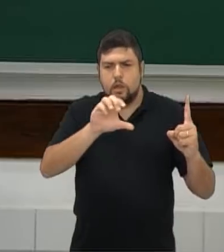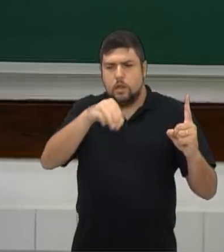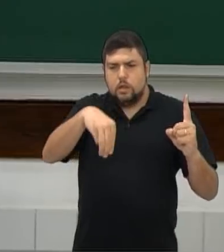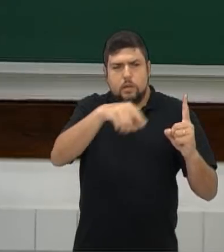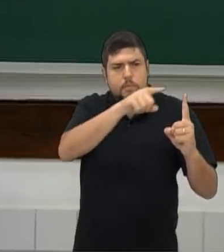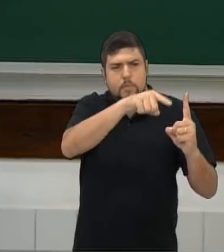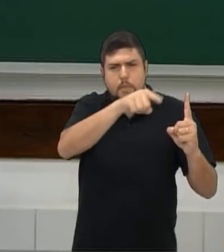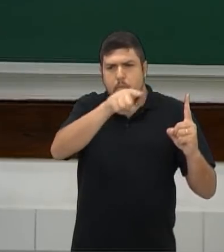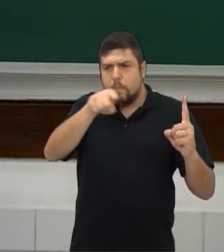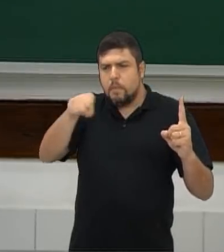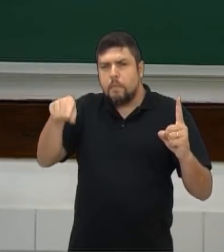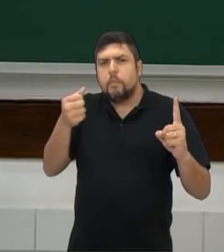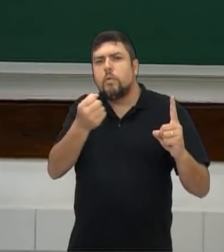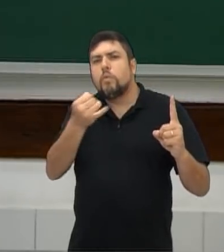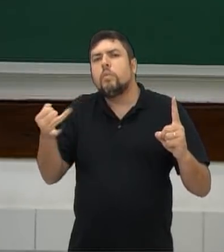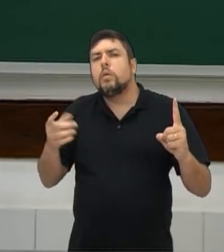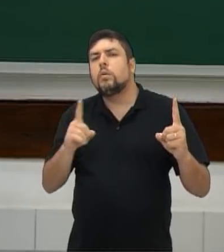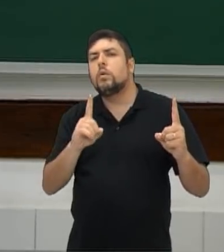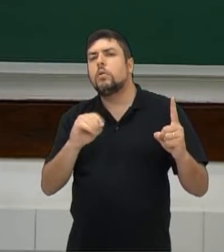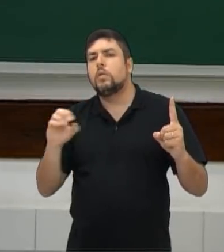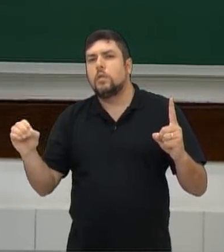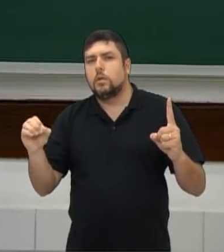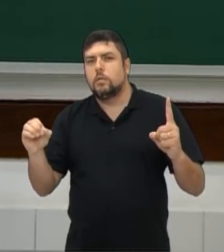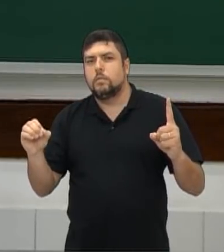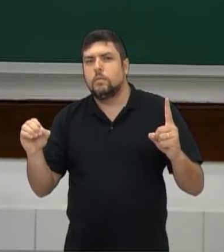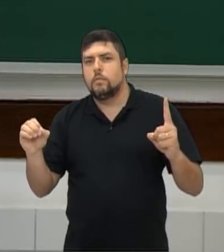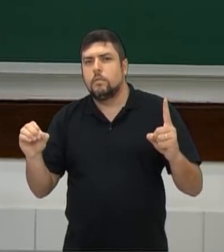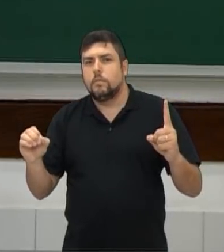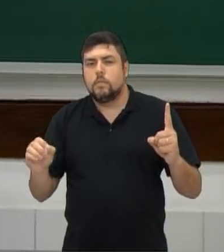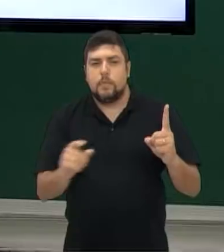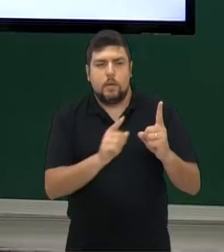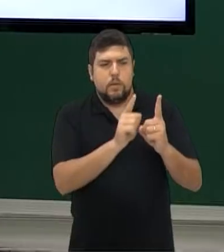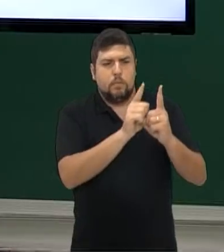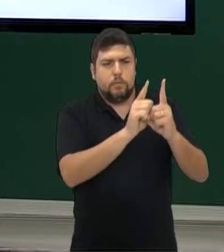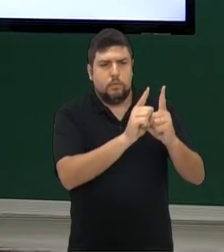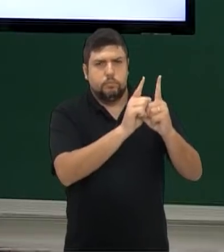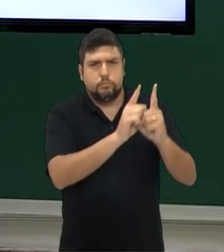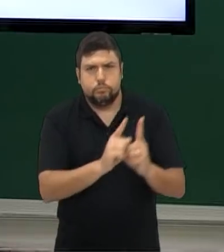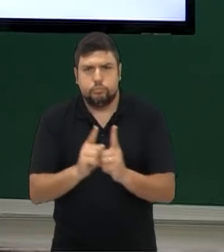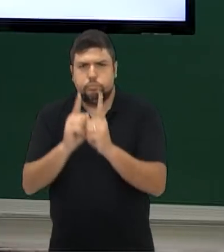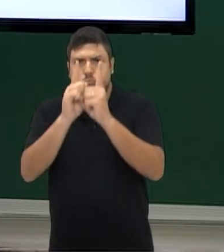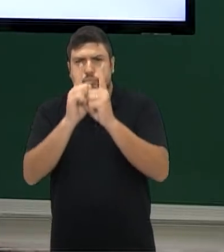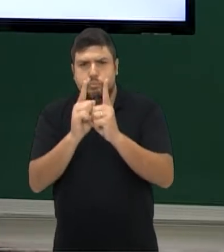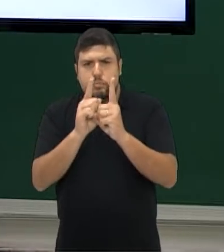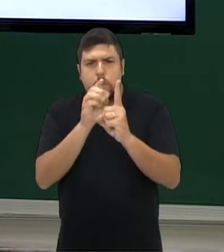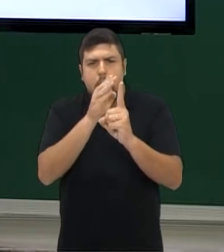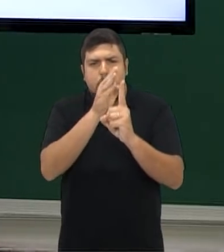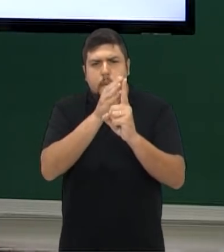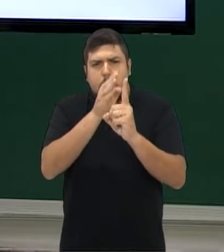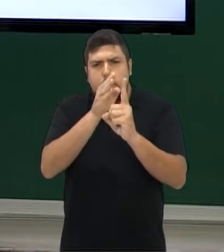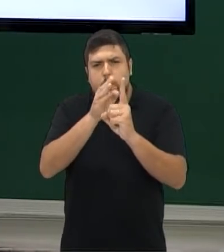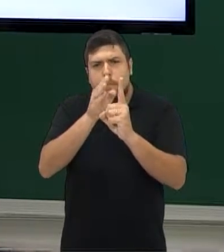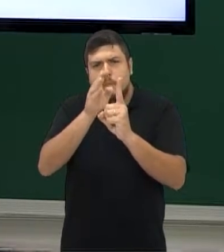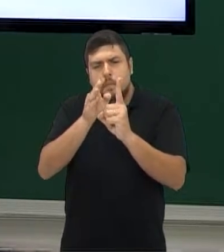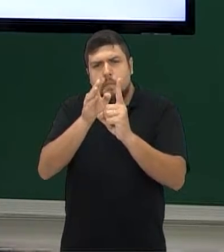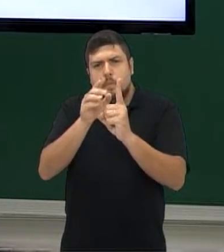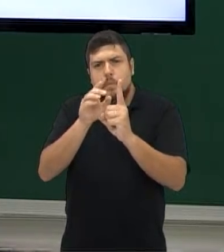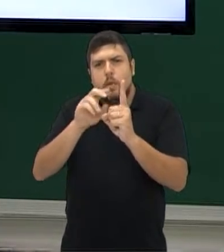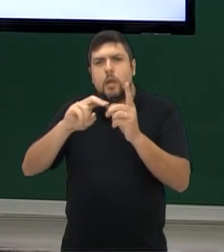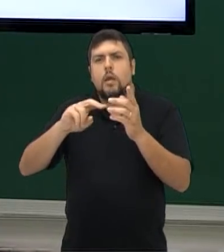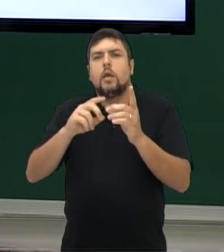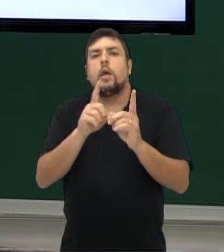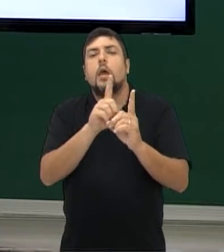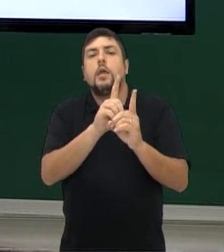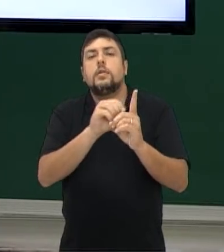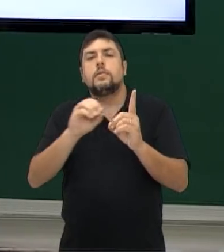é 1/100º do metro, beleza? Se 1 metro tem 1000 milímetros, significa que o